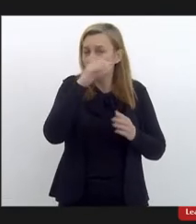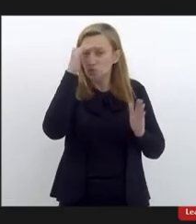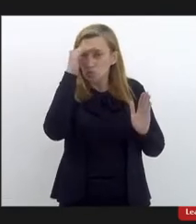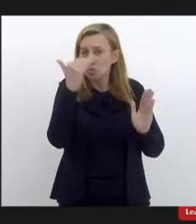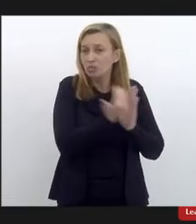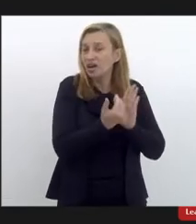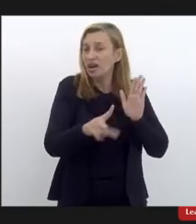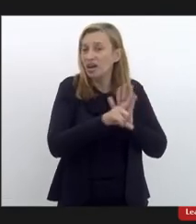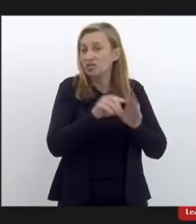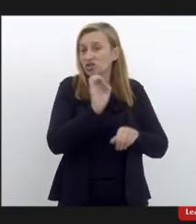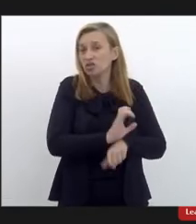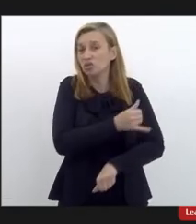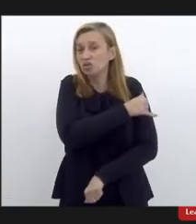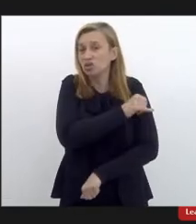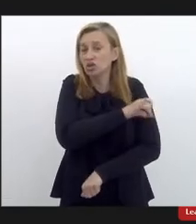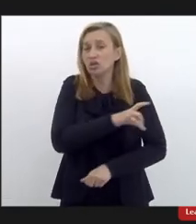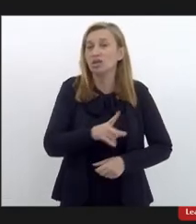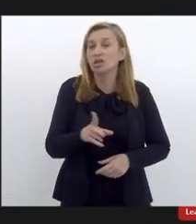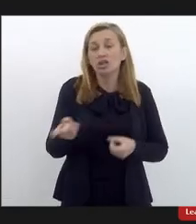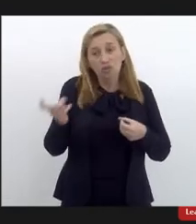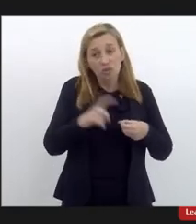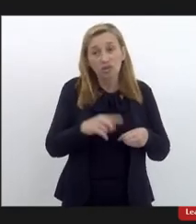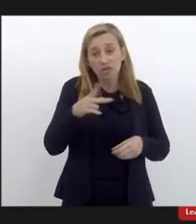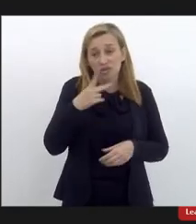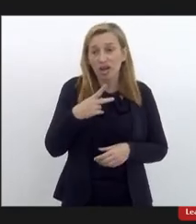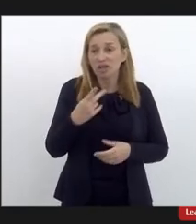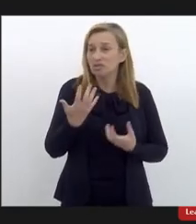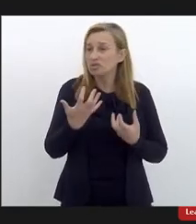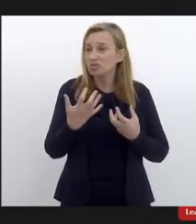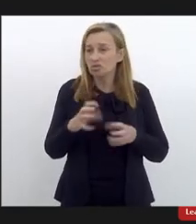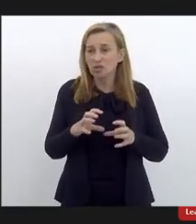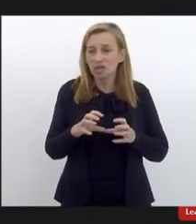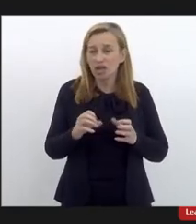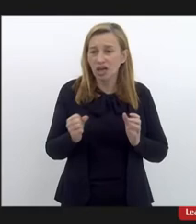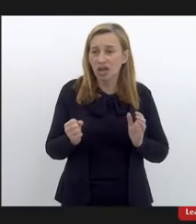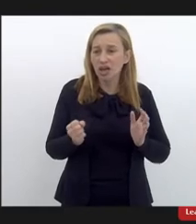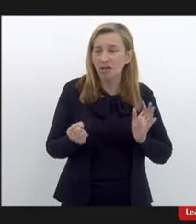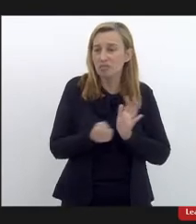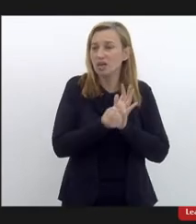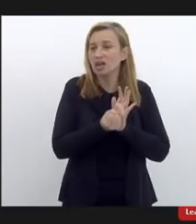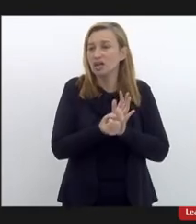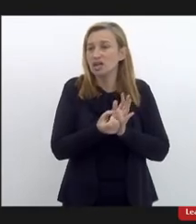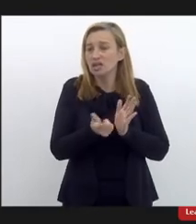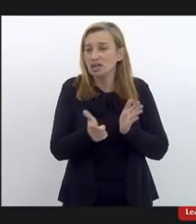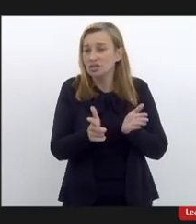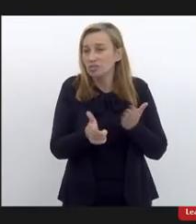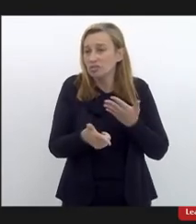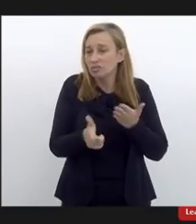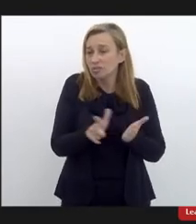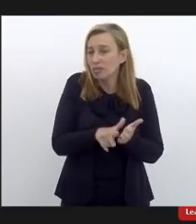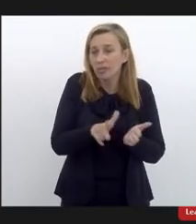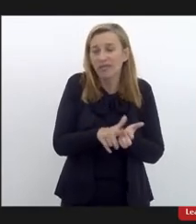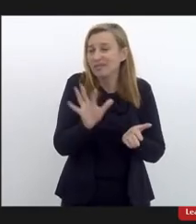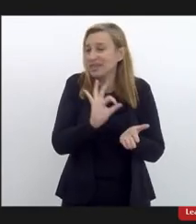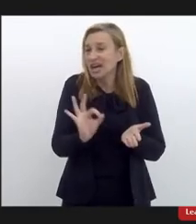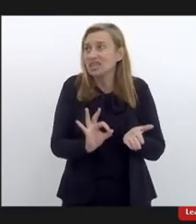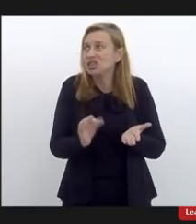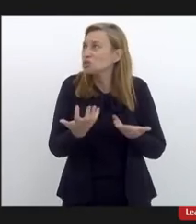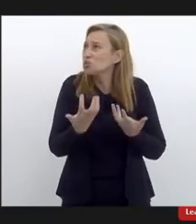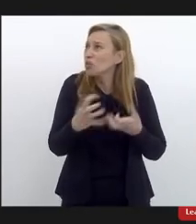Janeiro. A gente volta a dizer, né, a gente não quer impacto na folha, isso já foi provado que não será feito, a gente não